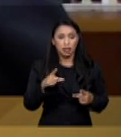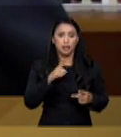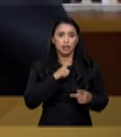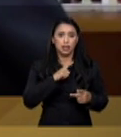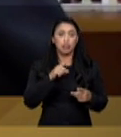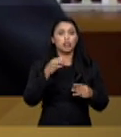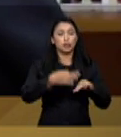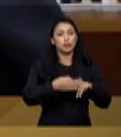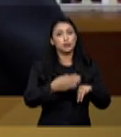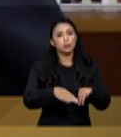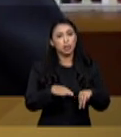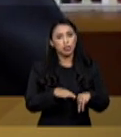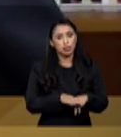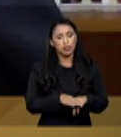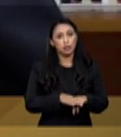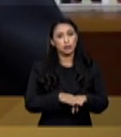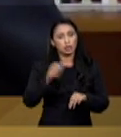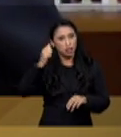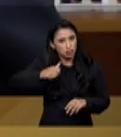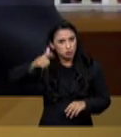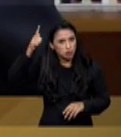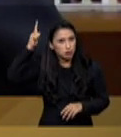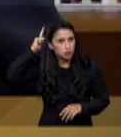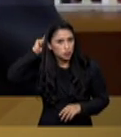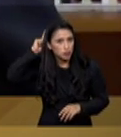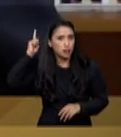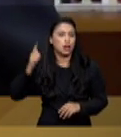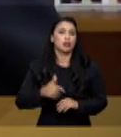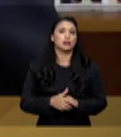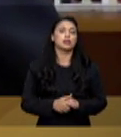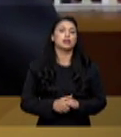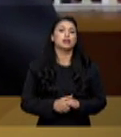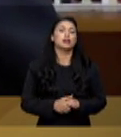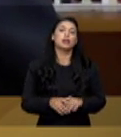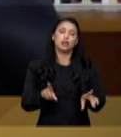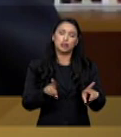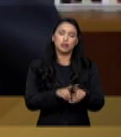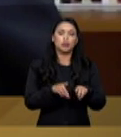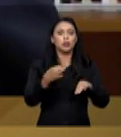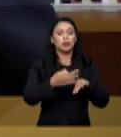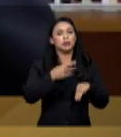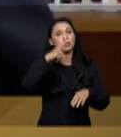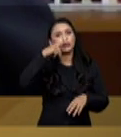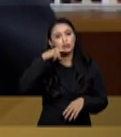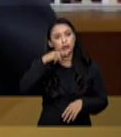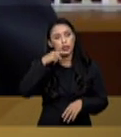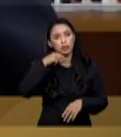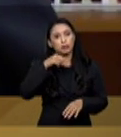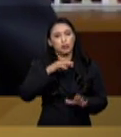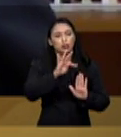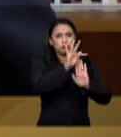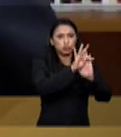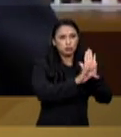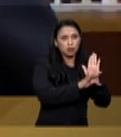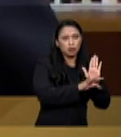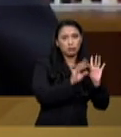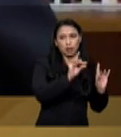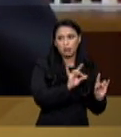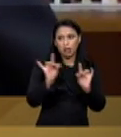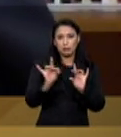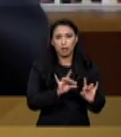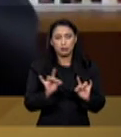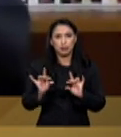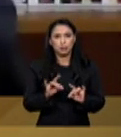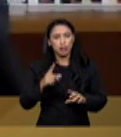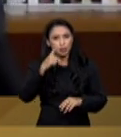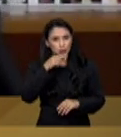os eminentes colegas, ministro Alexandre de Moraes e Gilmar Mendes. Transcrevo breve passagem do ministro